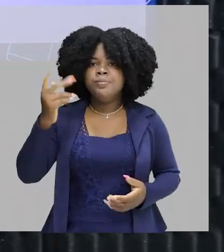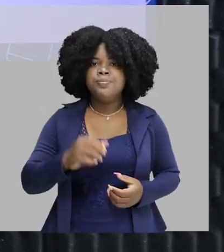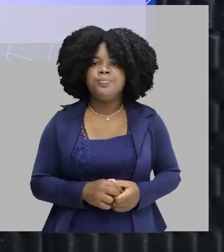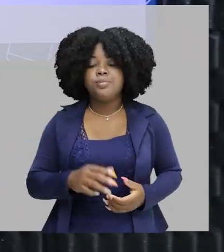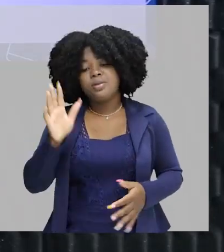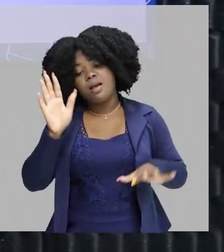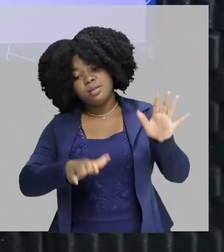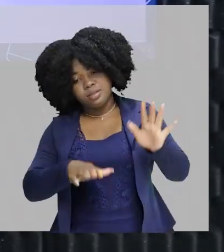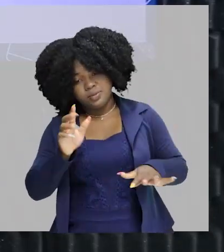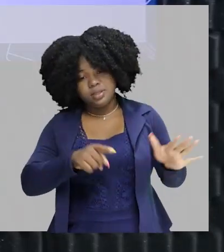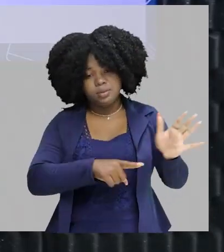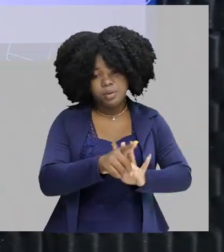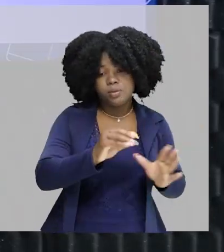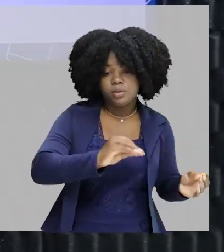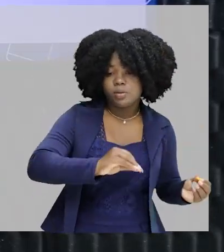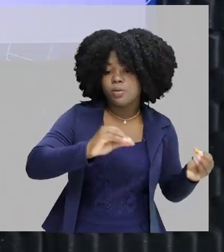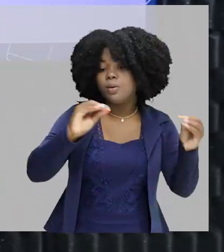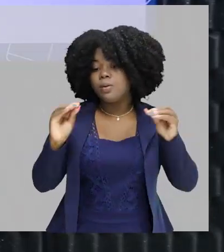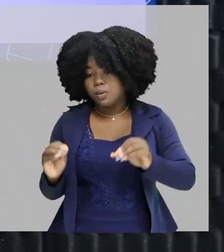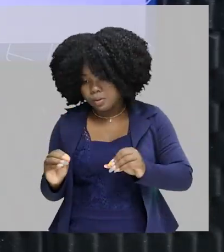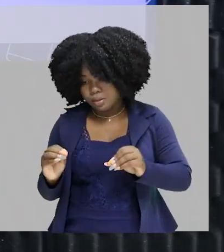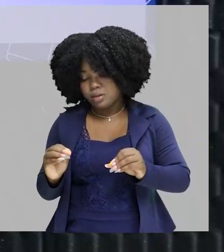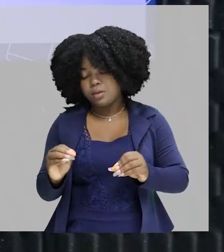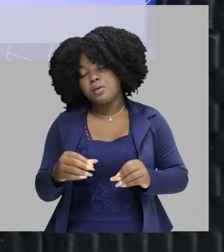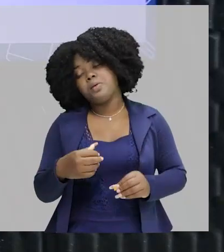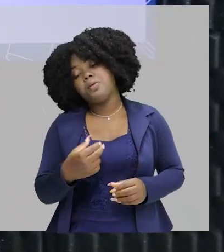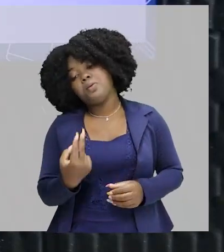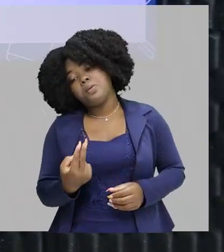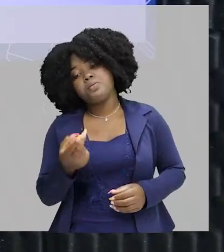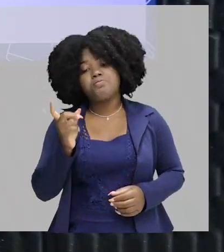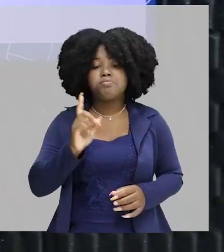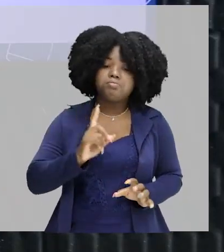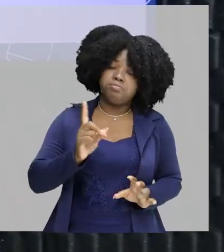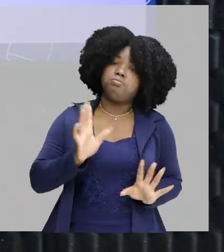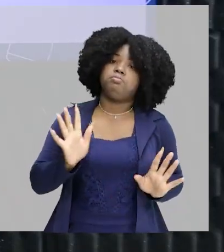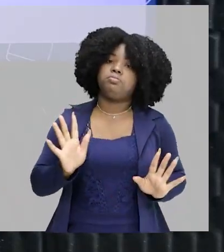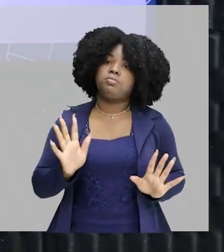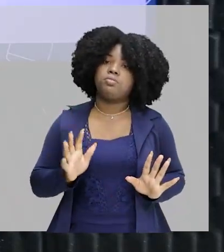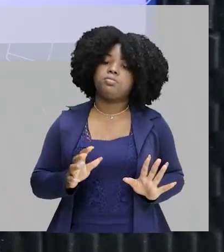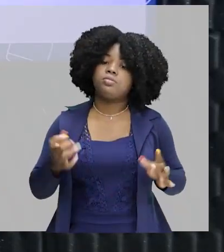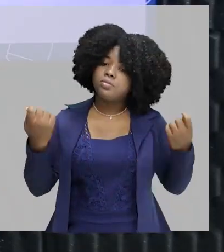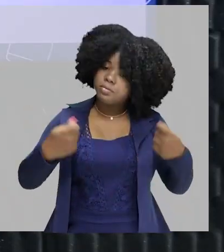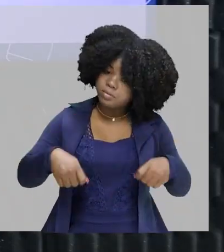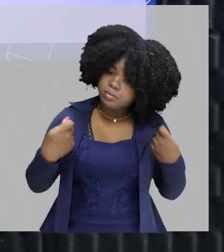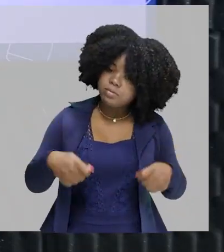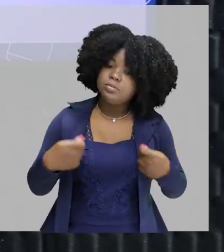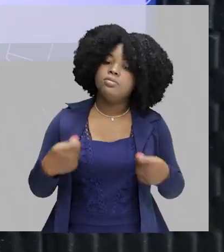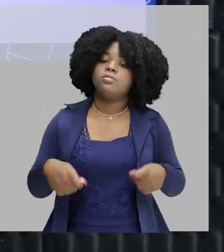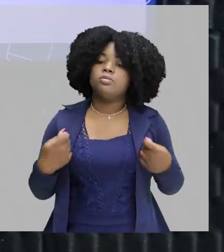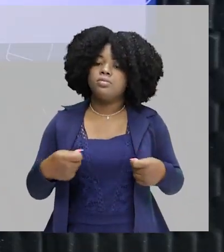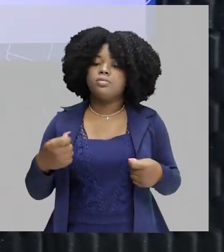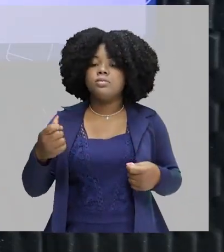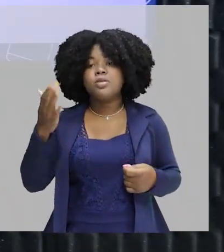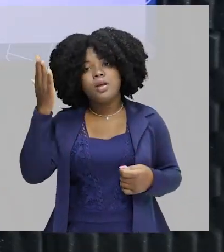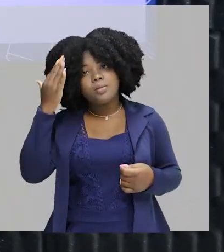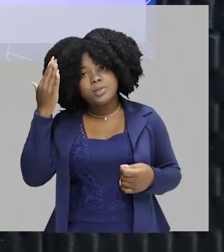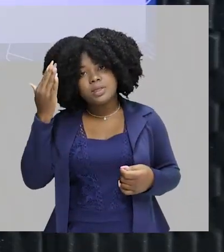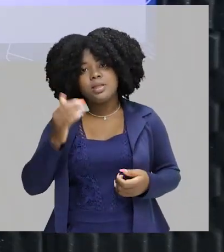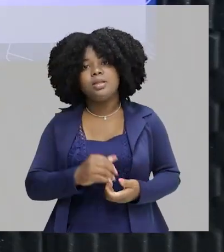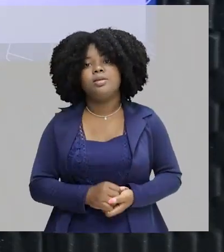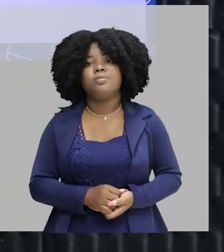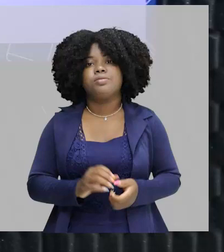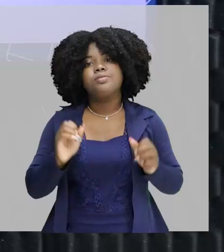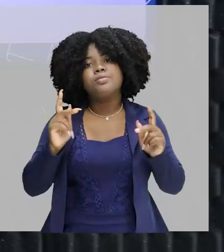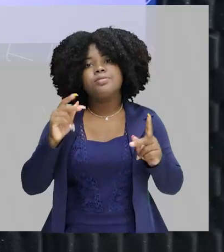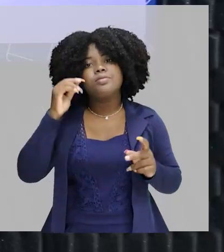a questão vai fornecer a equação, outras vezes não. Então nós temos que ter essa habilidade, tudo bem? De escrever a equação